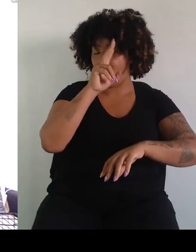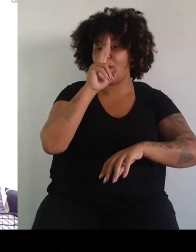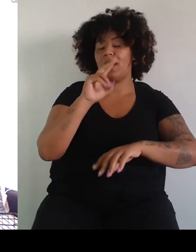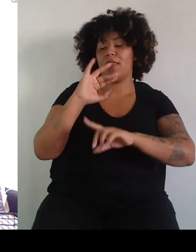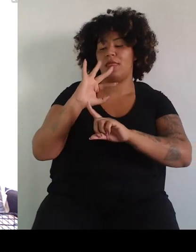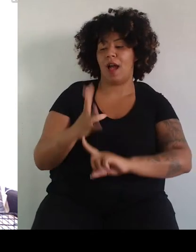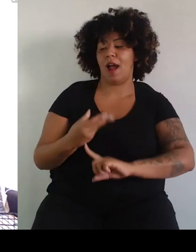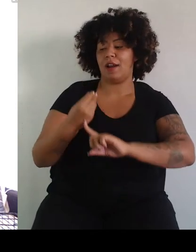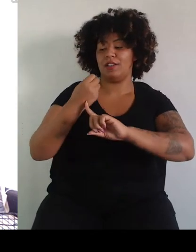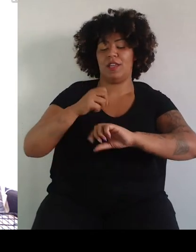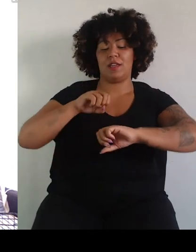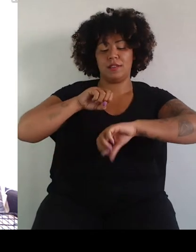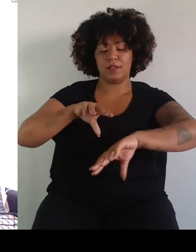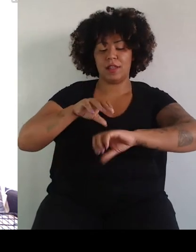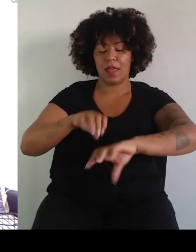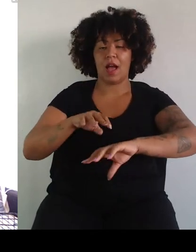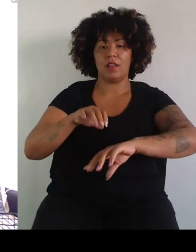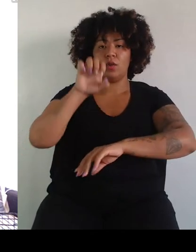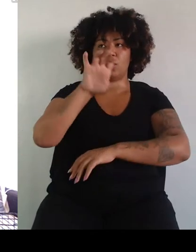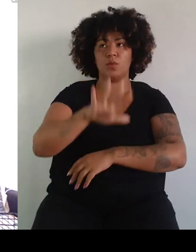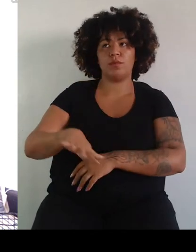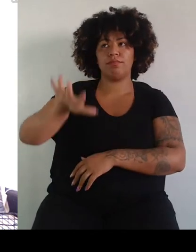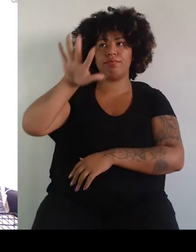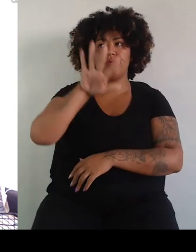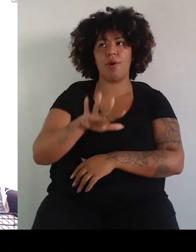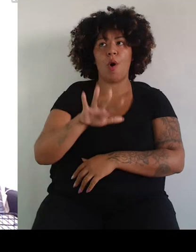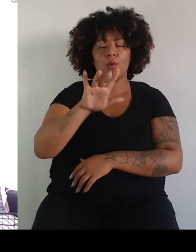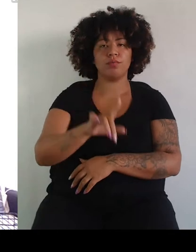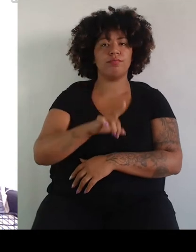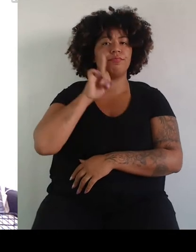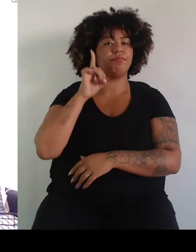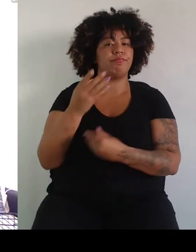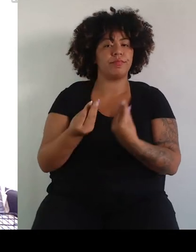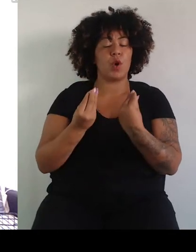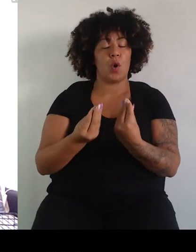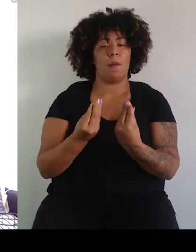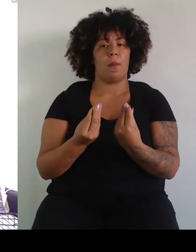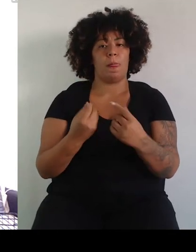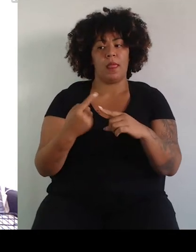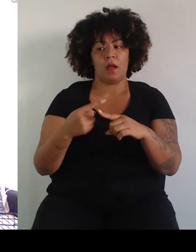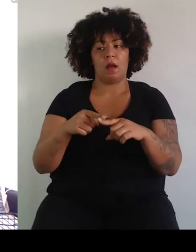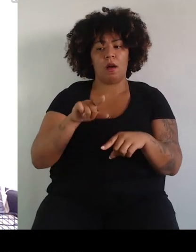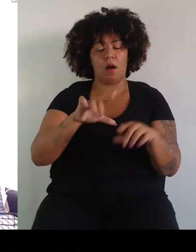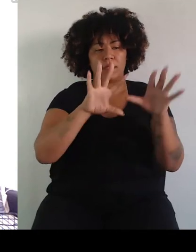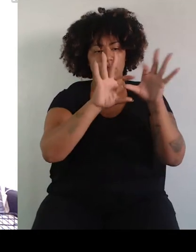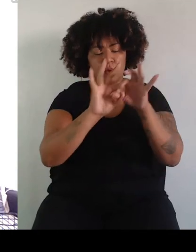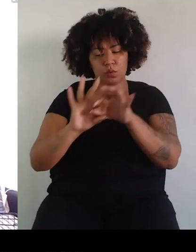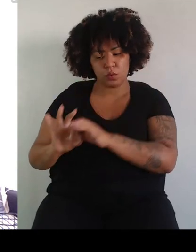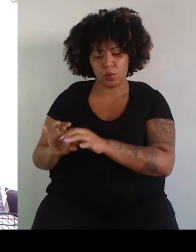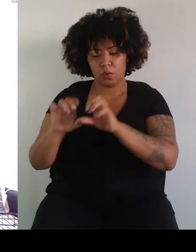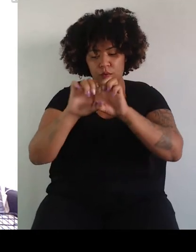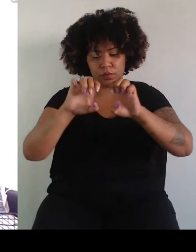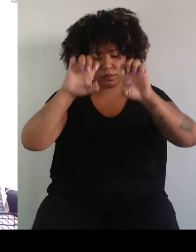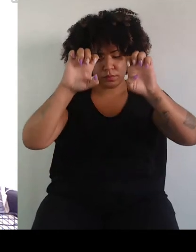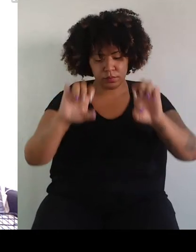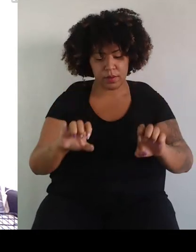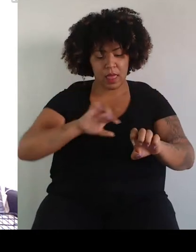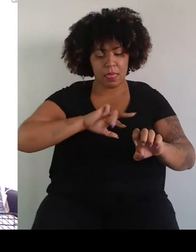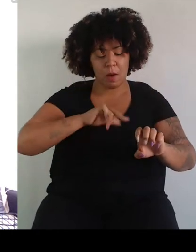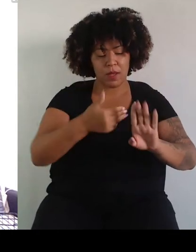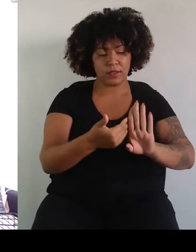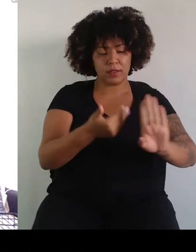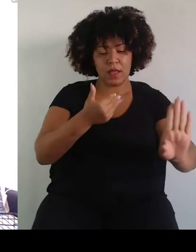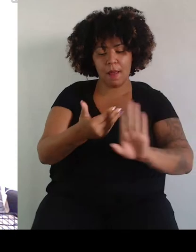pensar sobre as estruturas e os contextos Sem separar os artistas e tentar